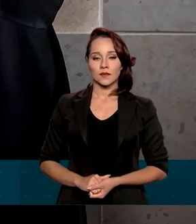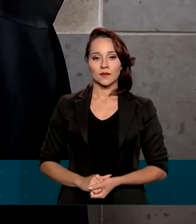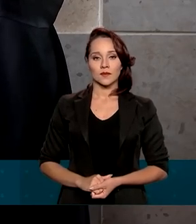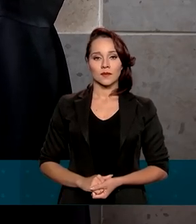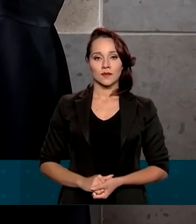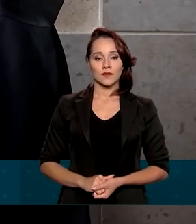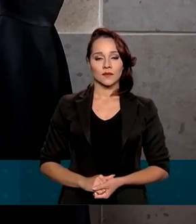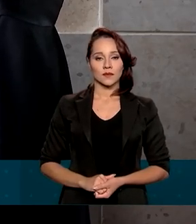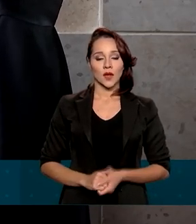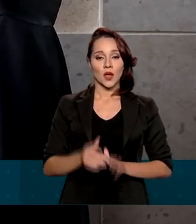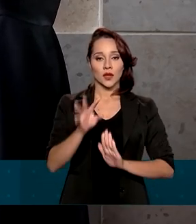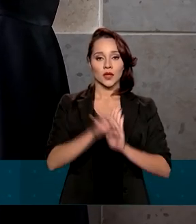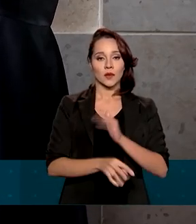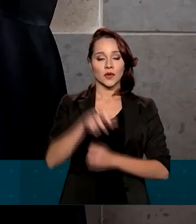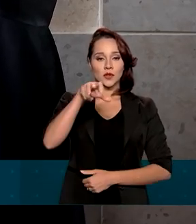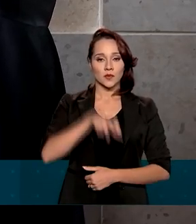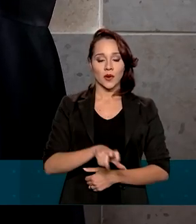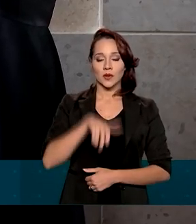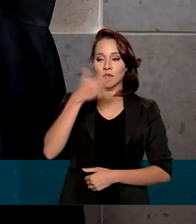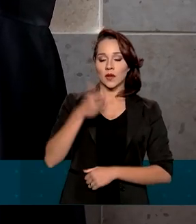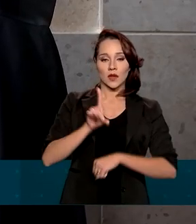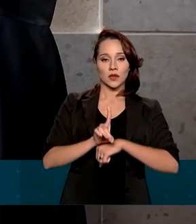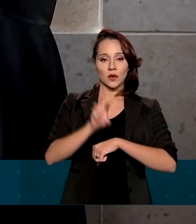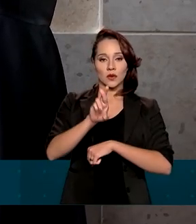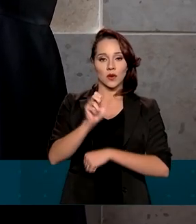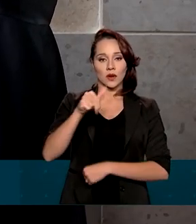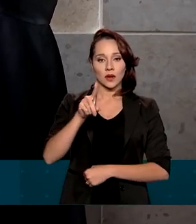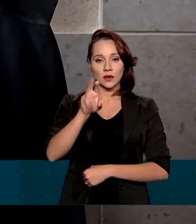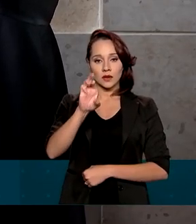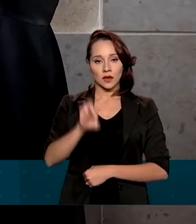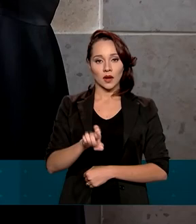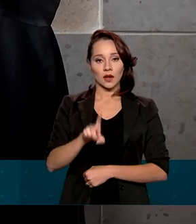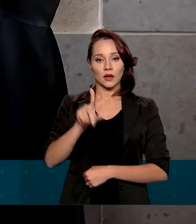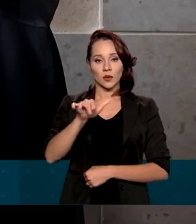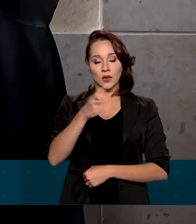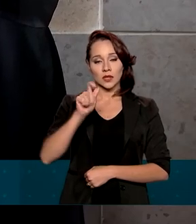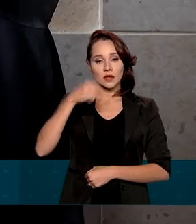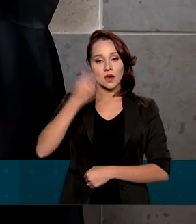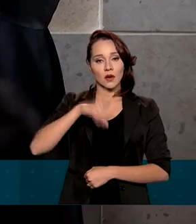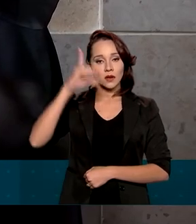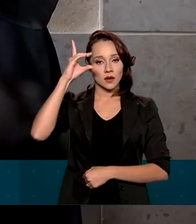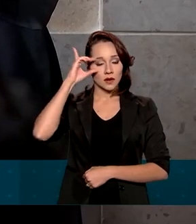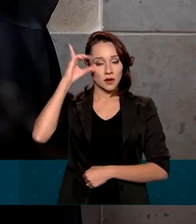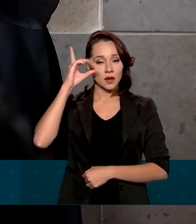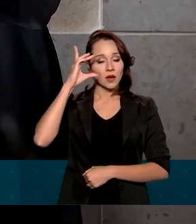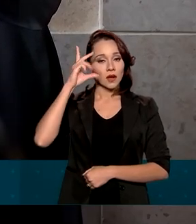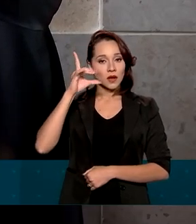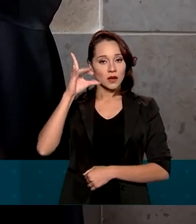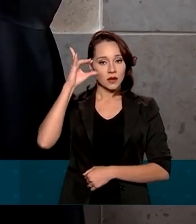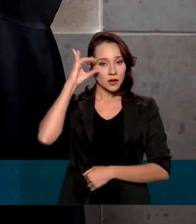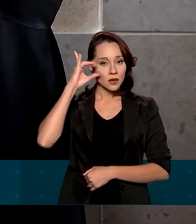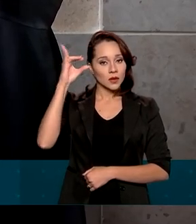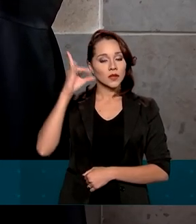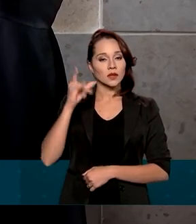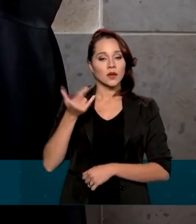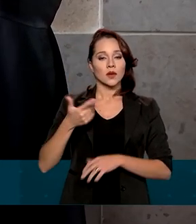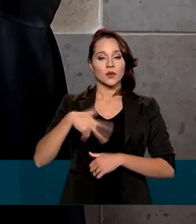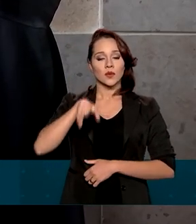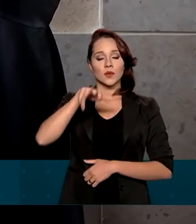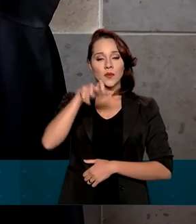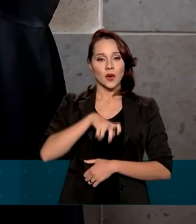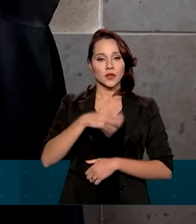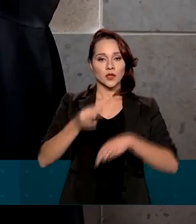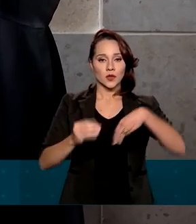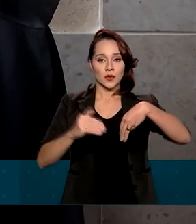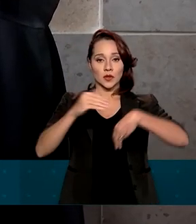Termo de posse de Sua Excelência, o senhor doutor André Luiz de Almeida Mendonça, no cargo de ministro do Supremo Tribunal Federal.